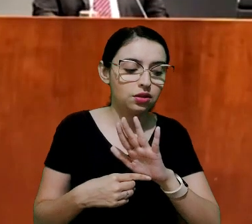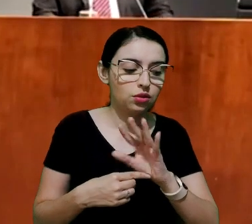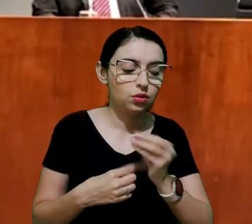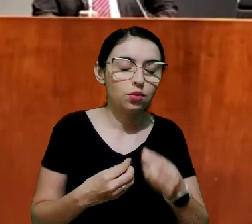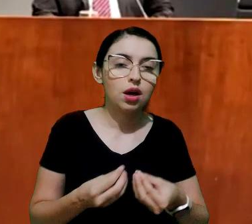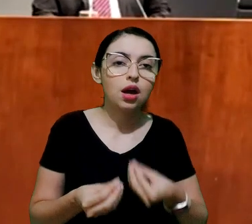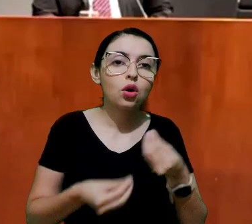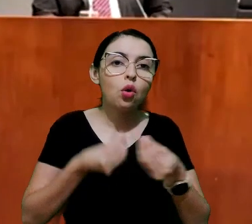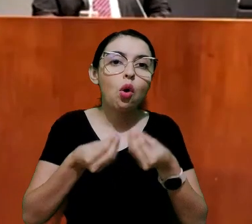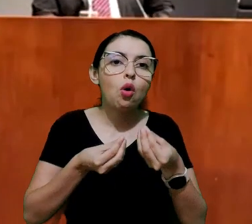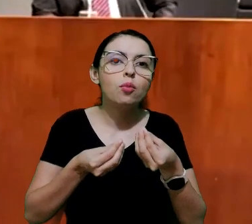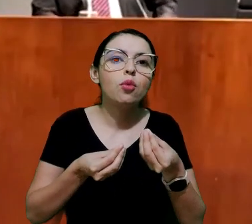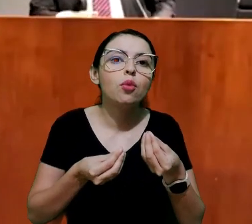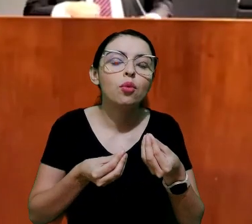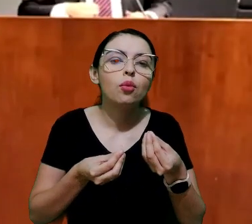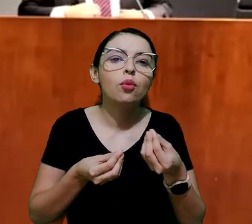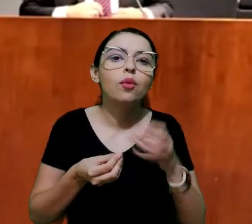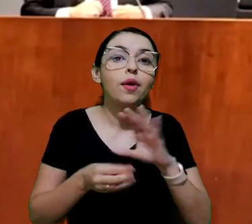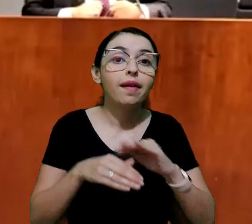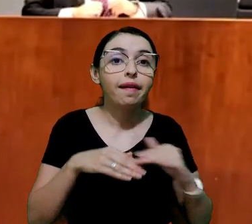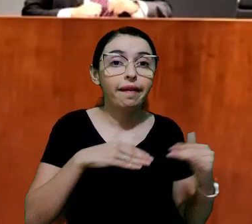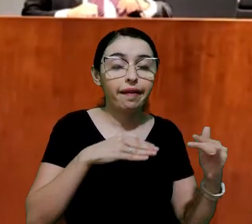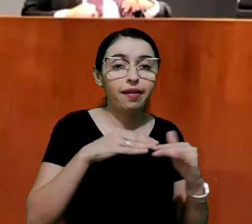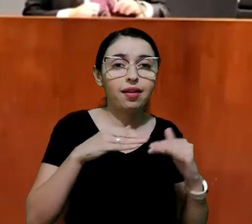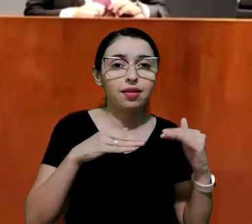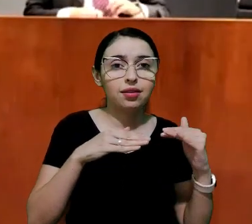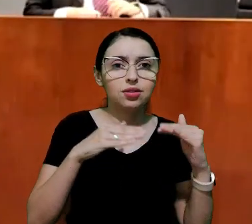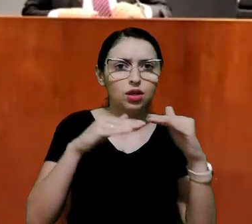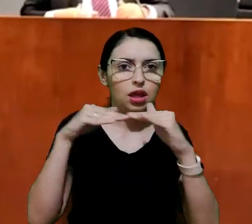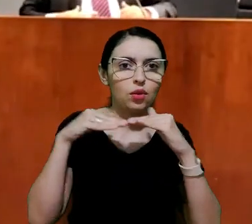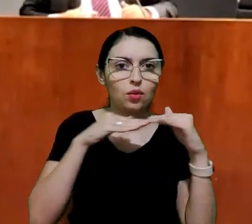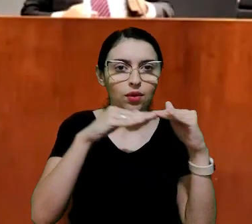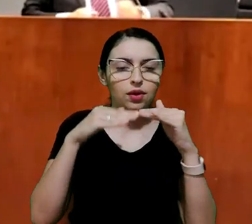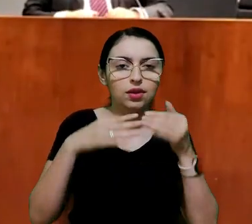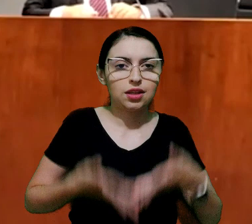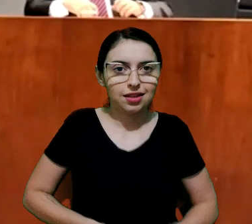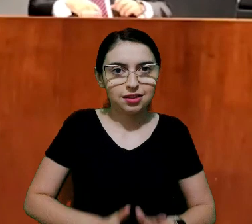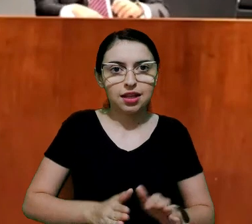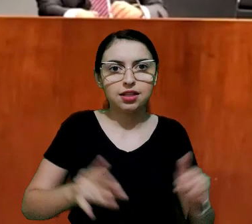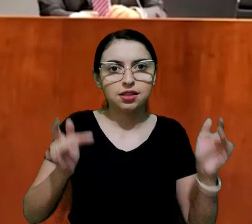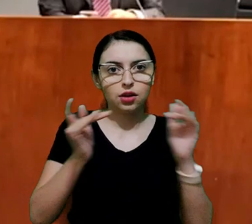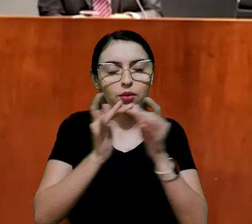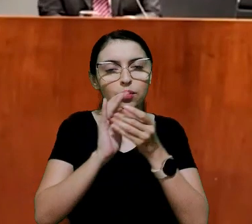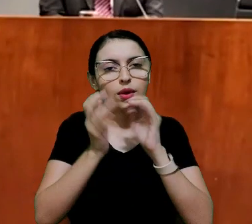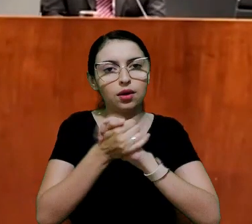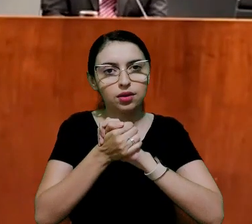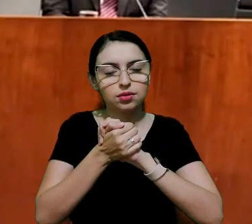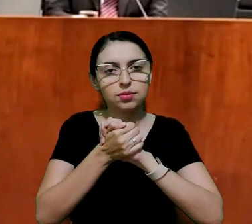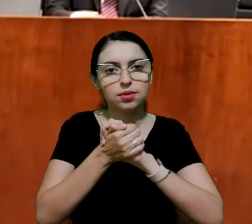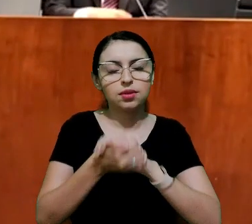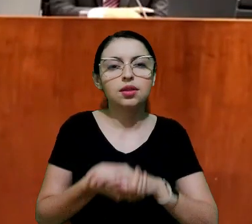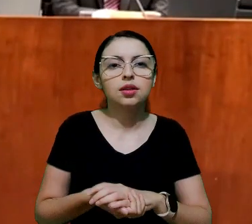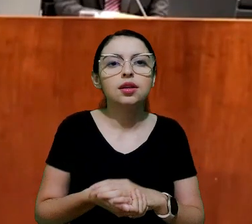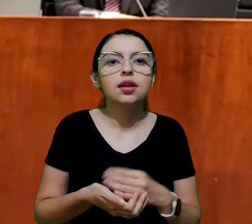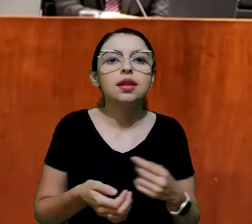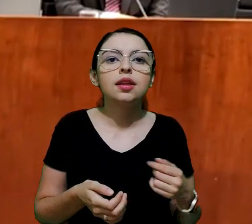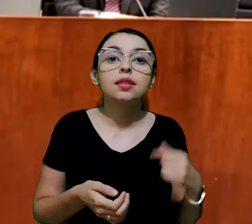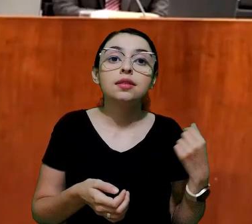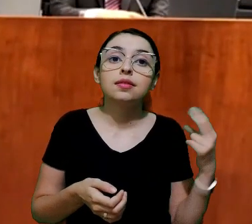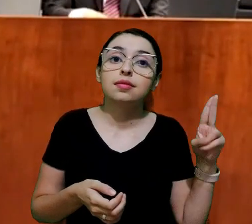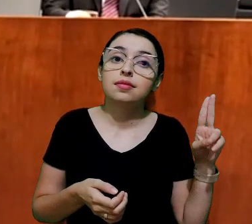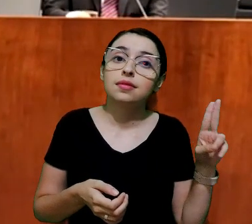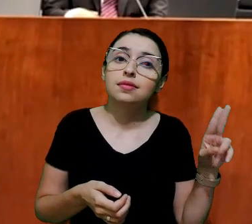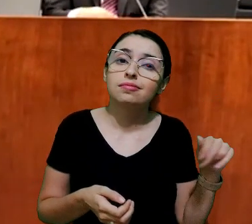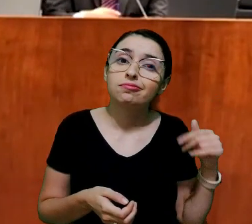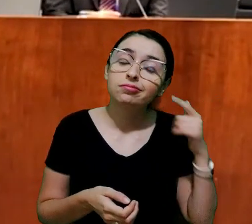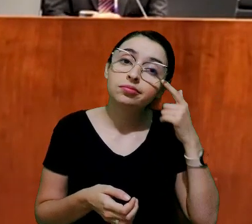do herdeiro legítimo da mesma igualdade do cônjuge, então por que não herdeiro necessário? Mas não enfrentou o Supremo essa